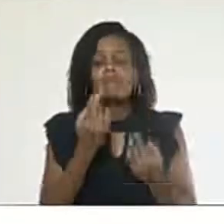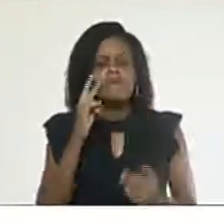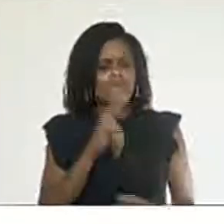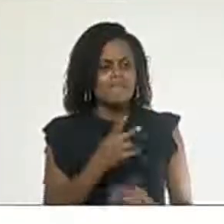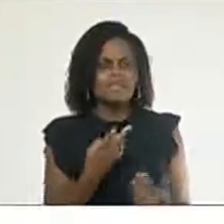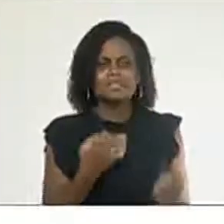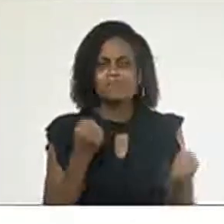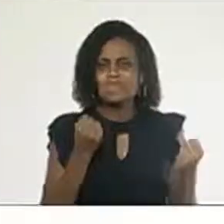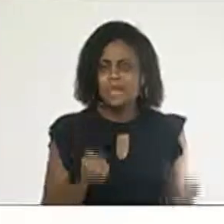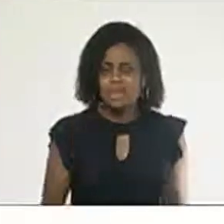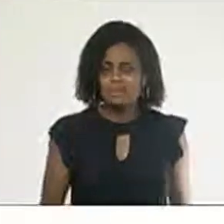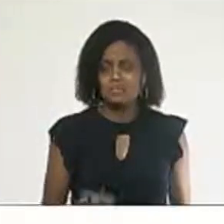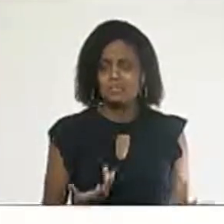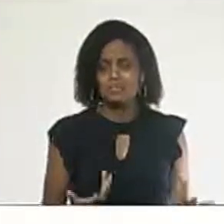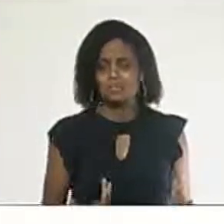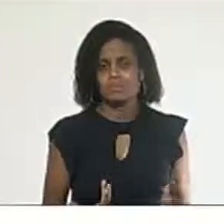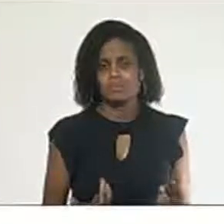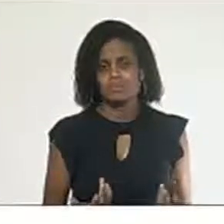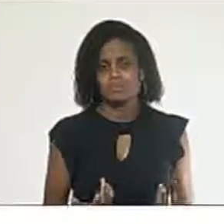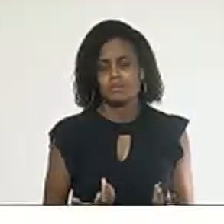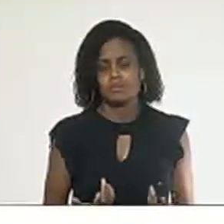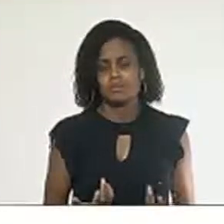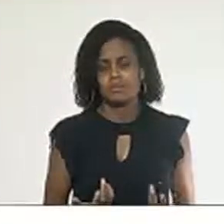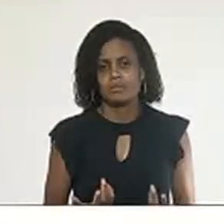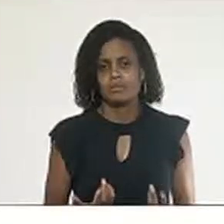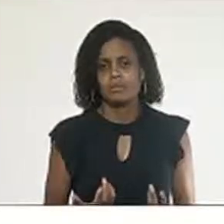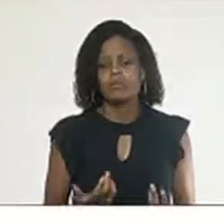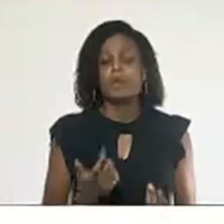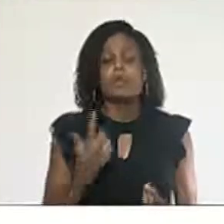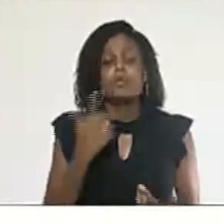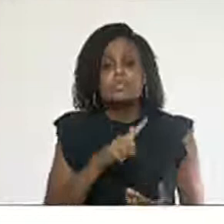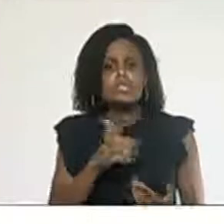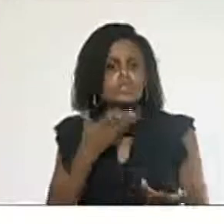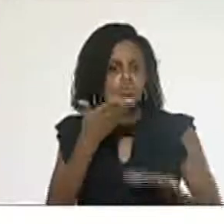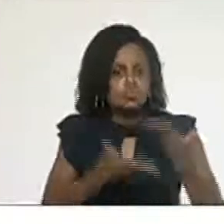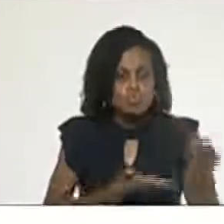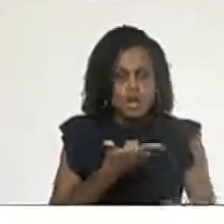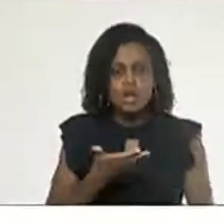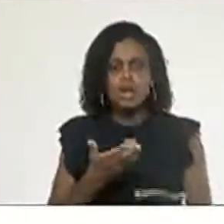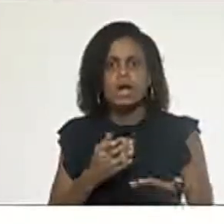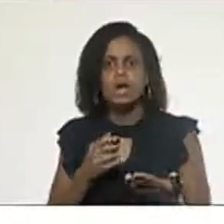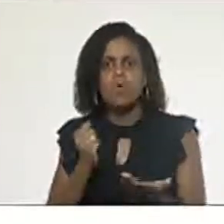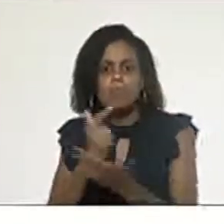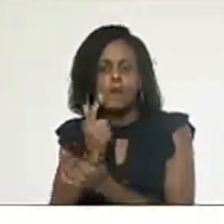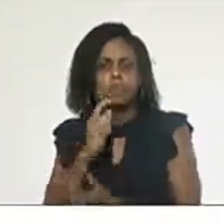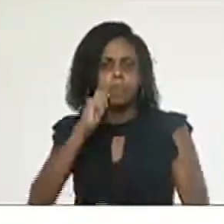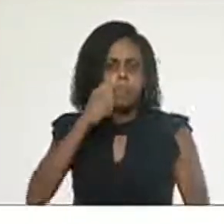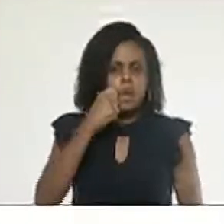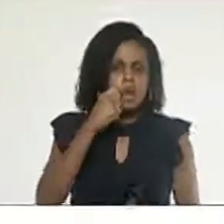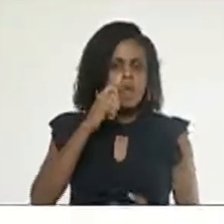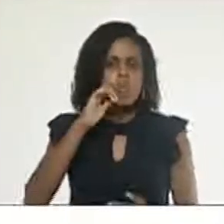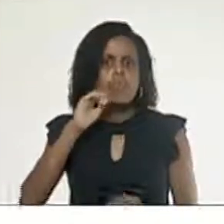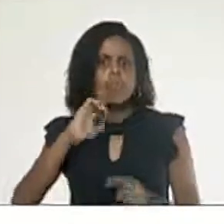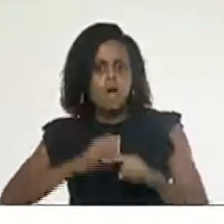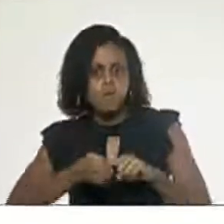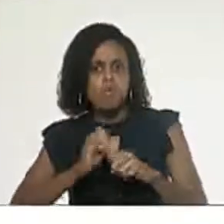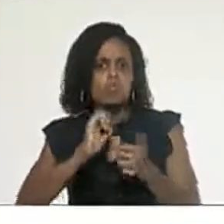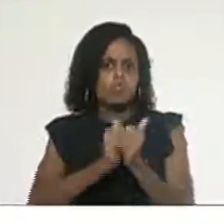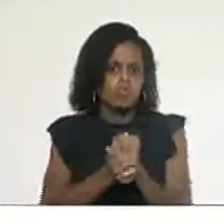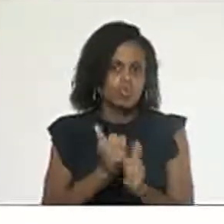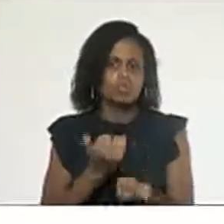a mais para garantia do sustento, do acesso ao pão, ao arroz e ao